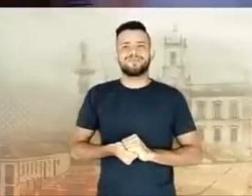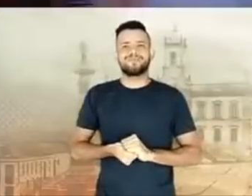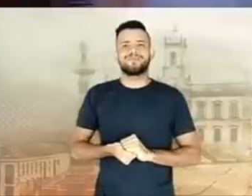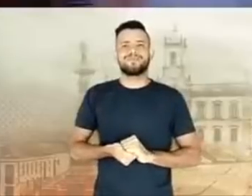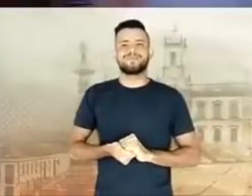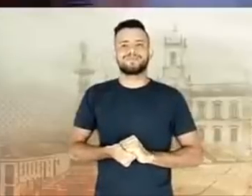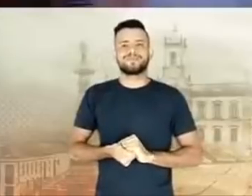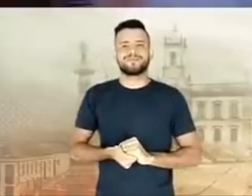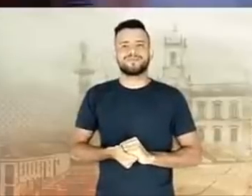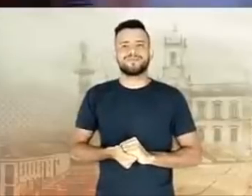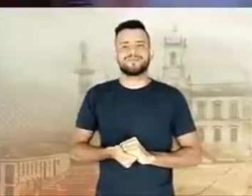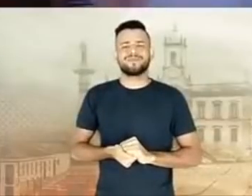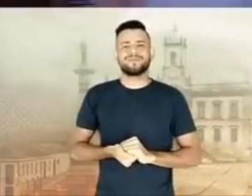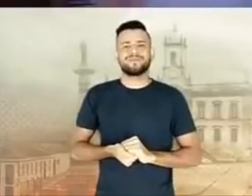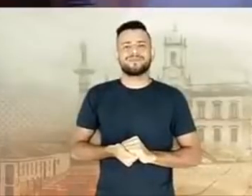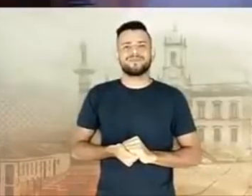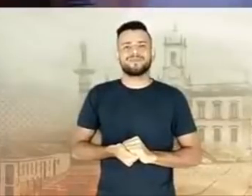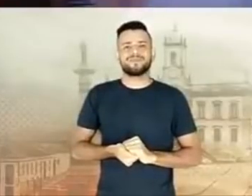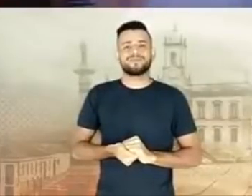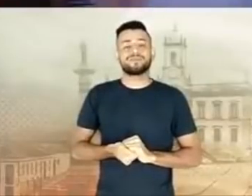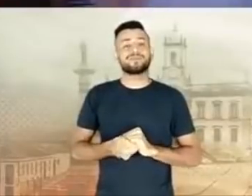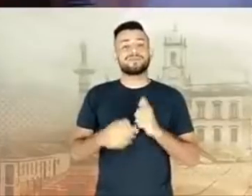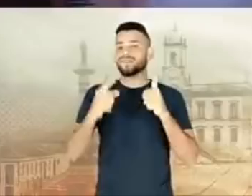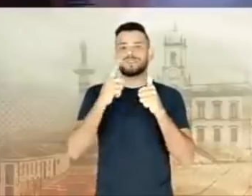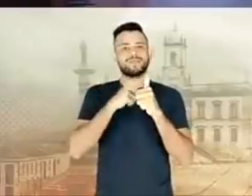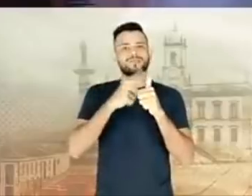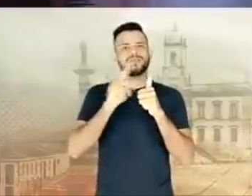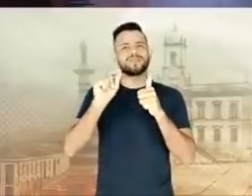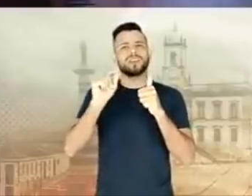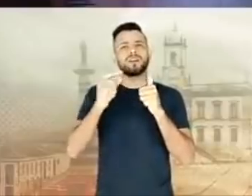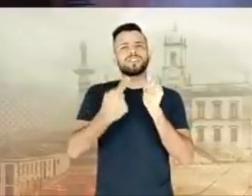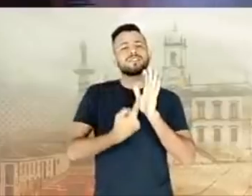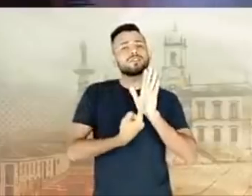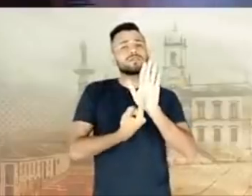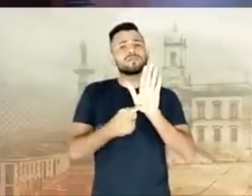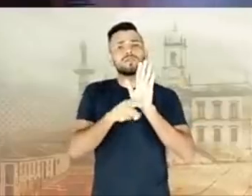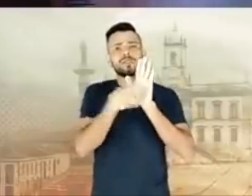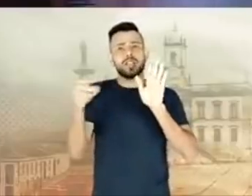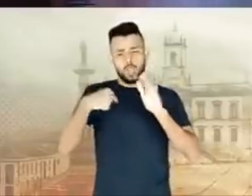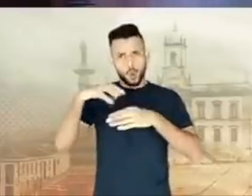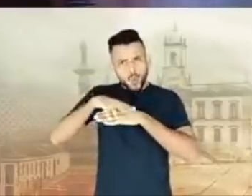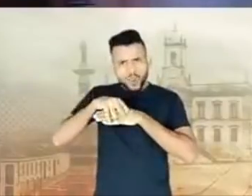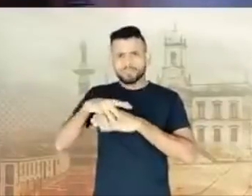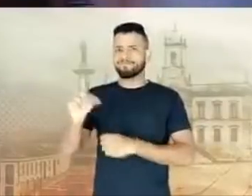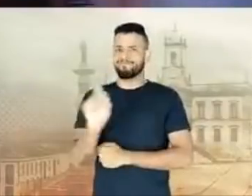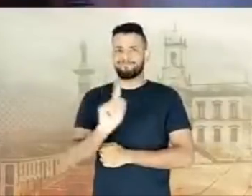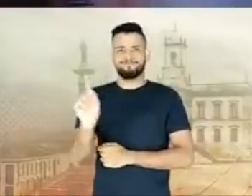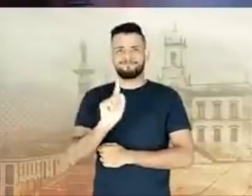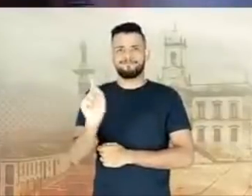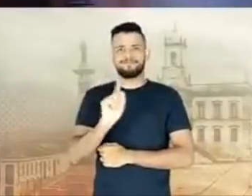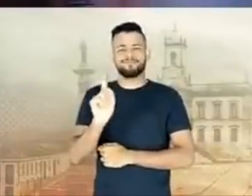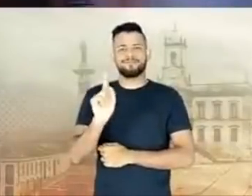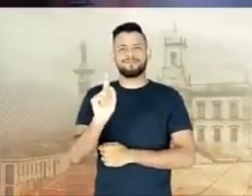Bem, eu quero primeiro dizer para vocês e mostrar que eu não estou doente. Essa semana eu sei